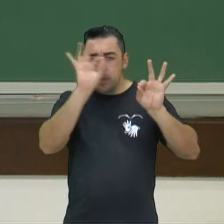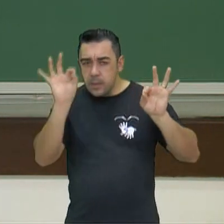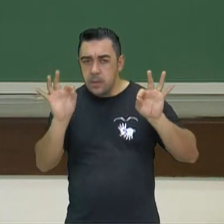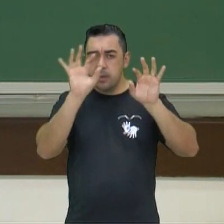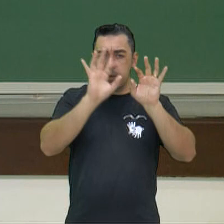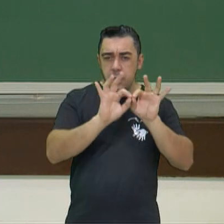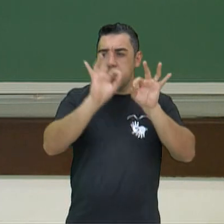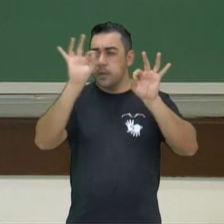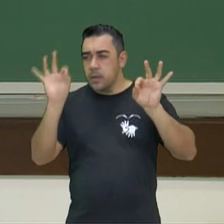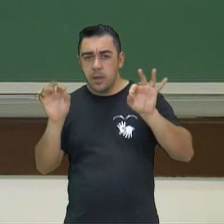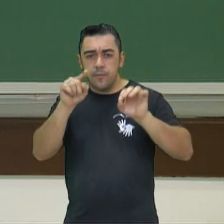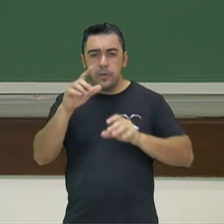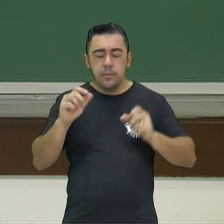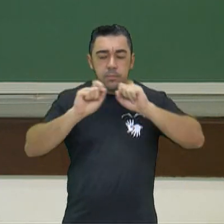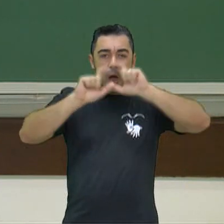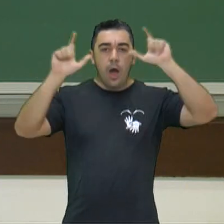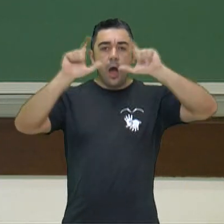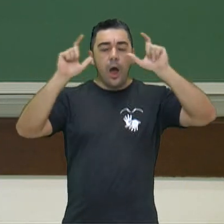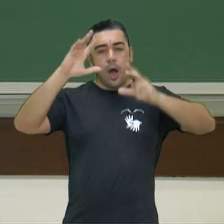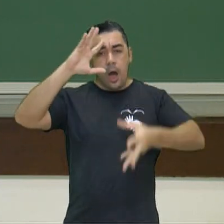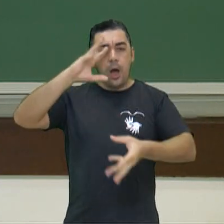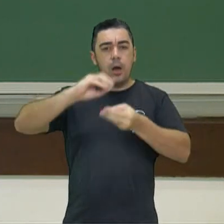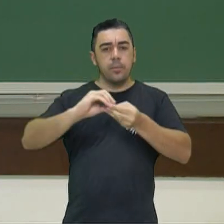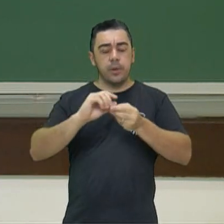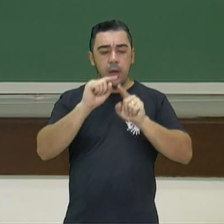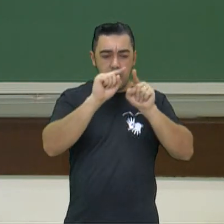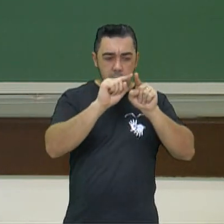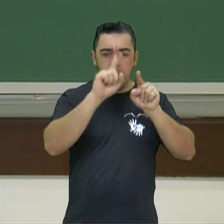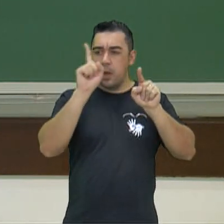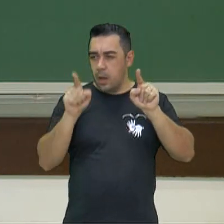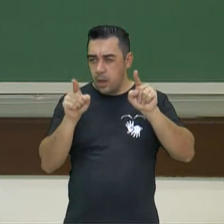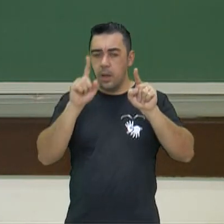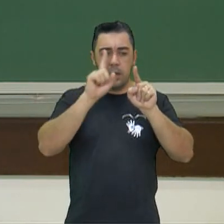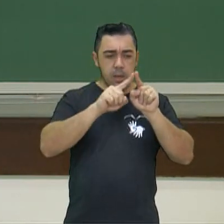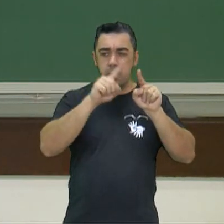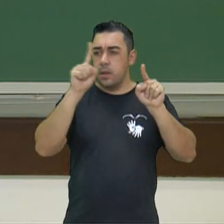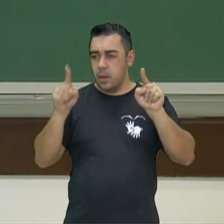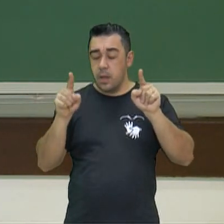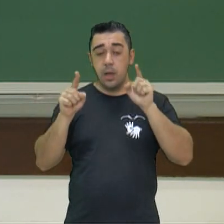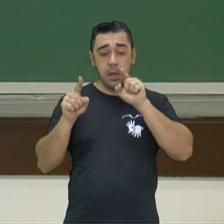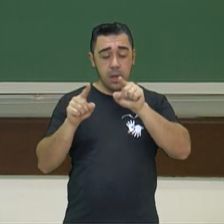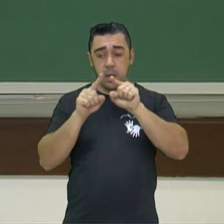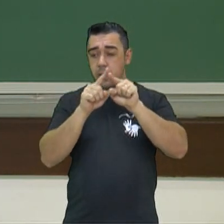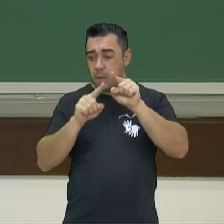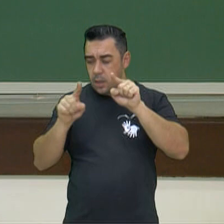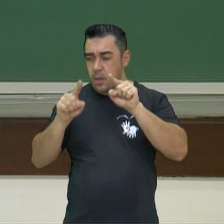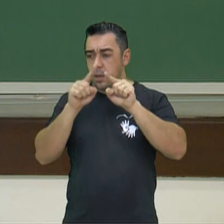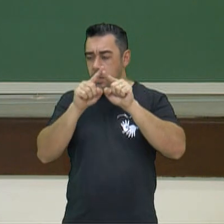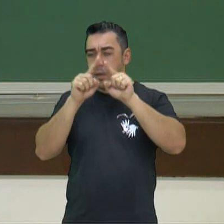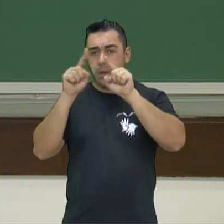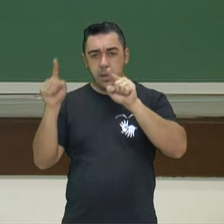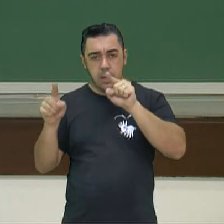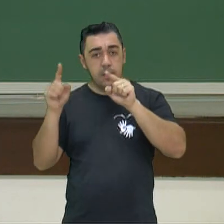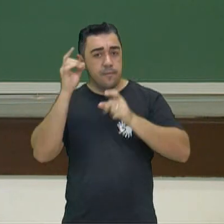vocês poderem assim, assimilar e ver que a propriedade distributiva ela é muito fácil. Nós só temos que tomar cuidado com